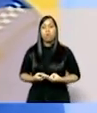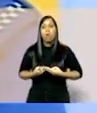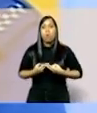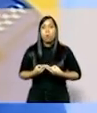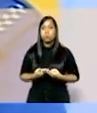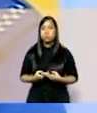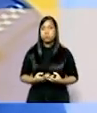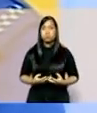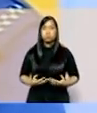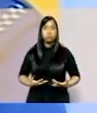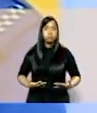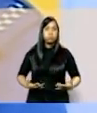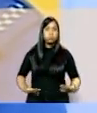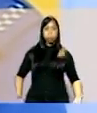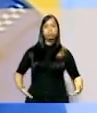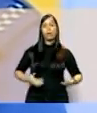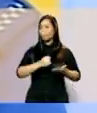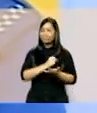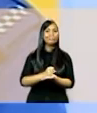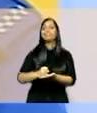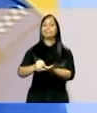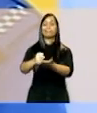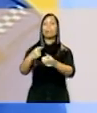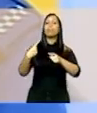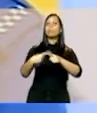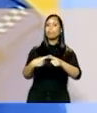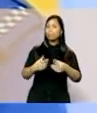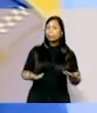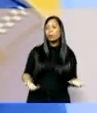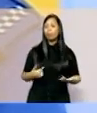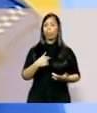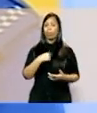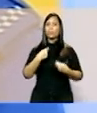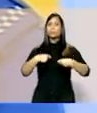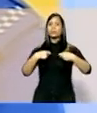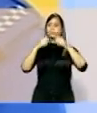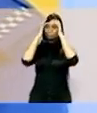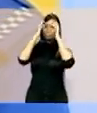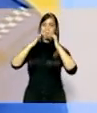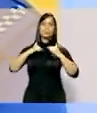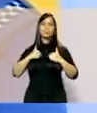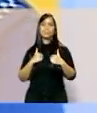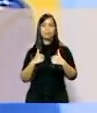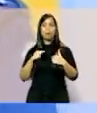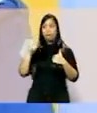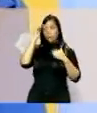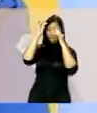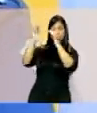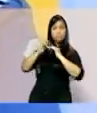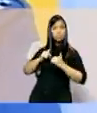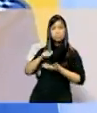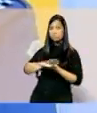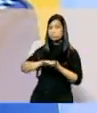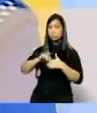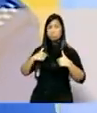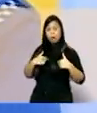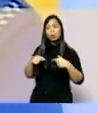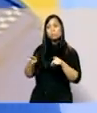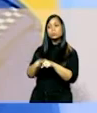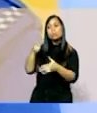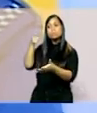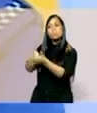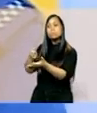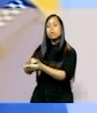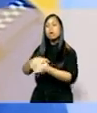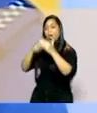perdendo o limite, porque, afinal de contas, eu tenho que ser respeitado. Se ele não me respeitar nisso, eu vou fazer ele respeitar de